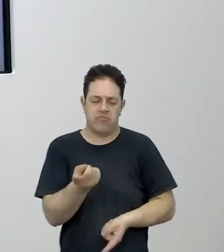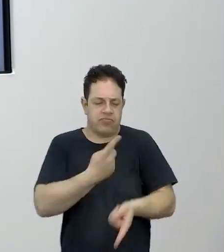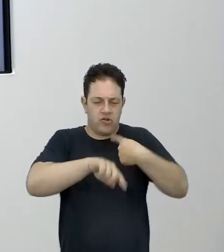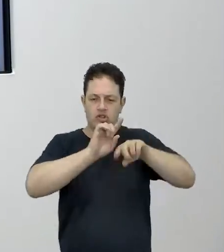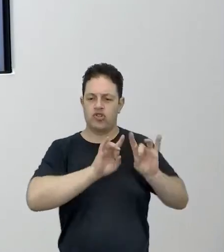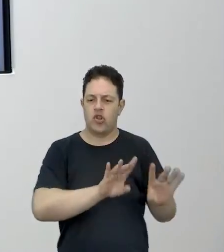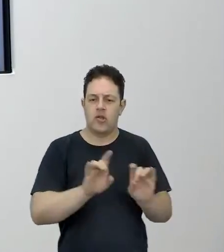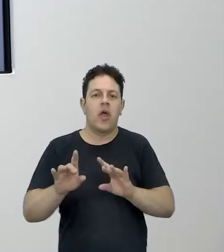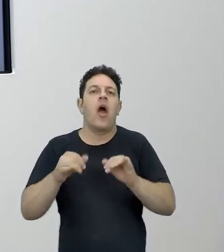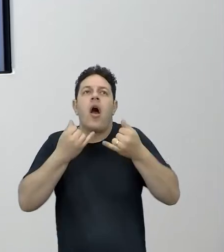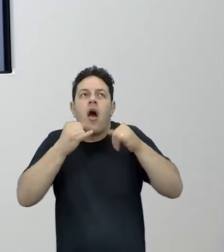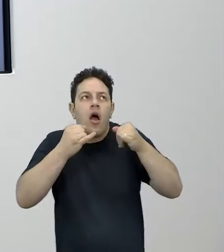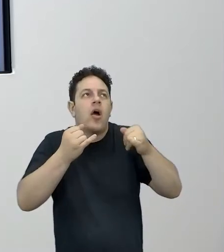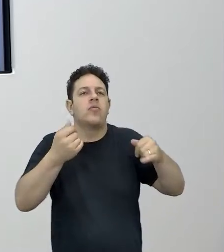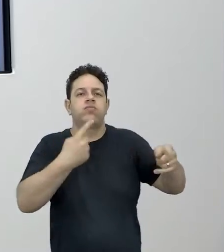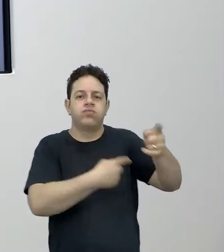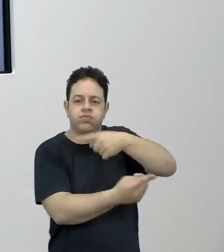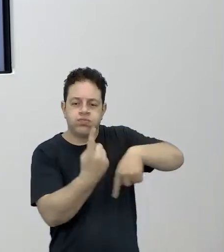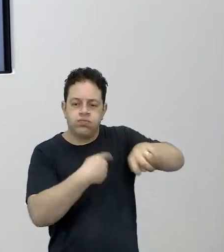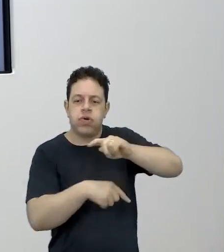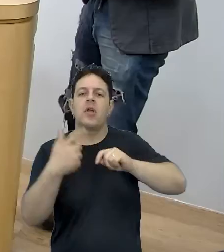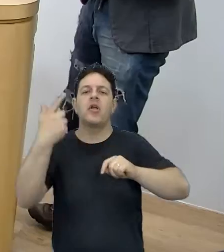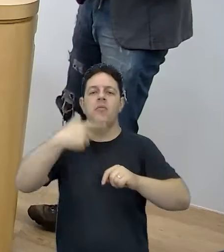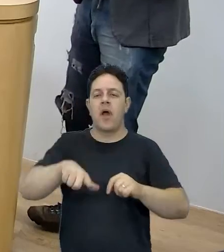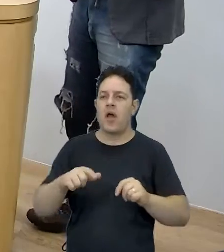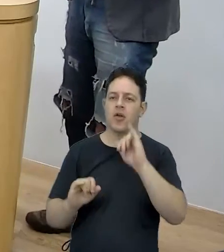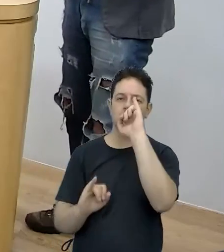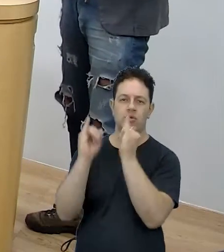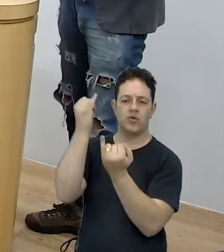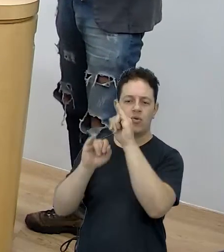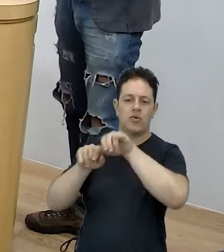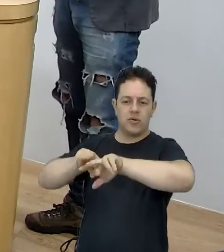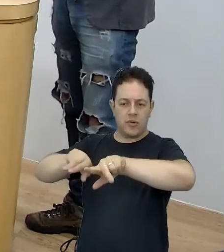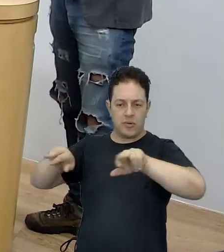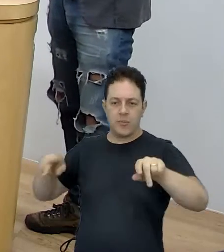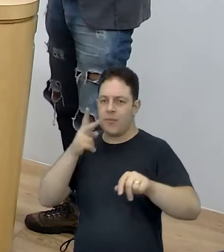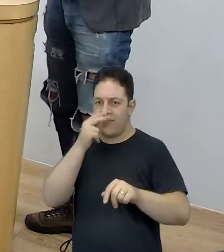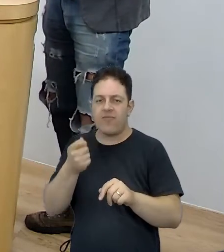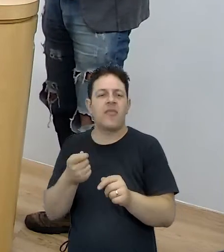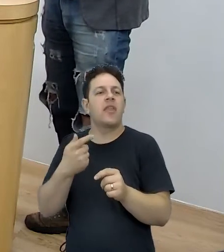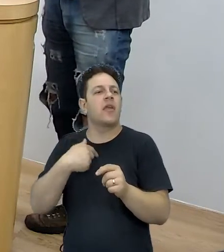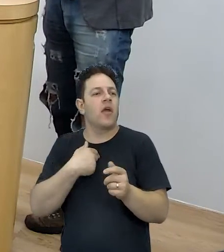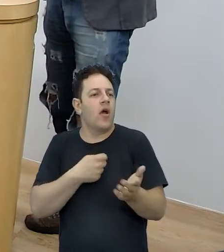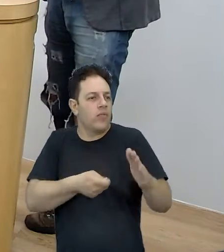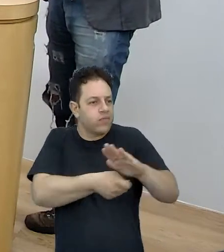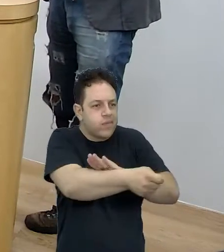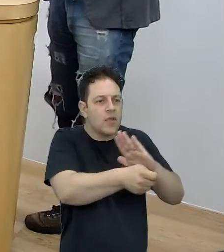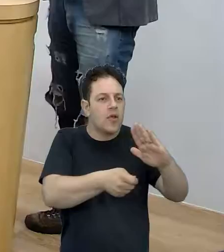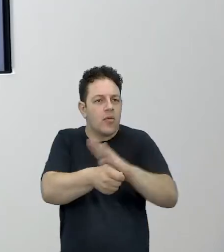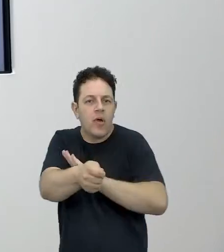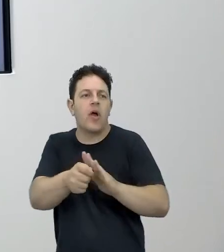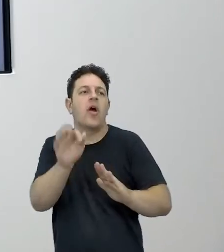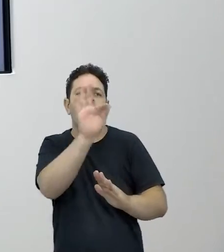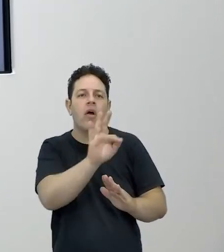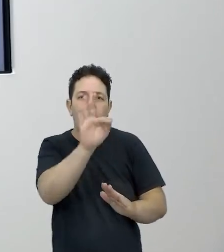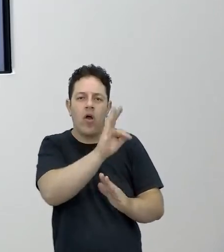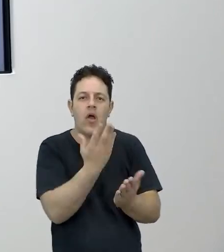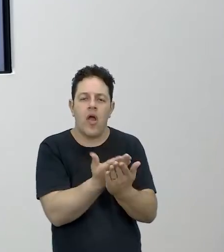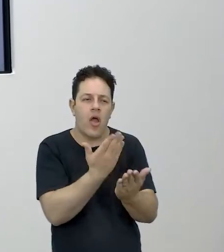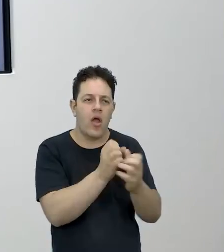em energia, em indústria de base, em investimentos acadêmicos para a